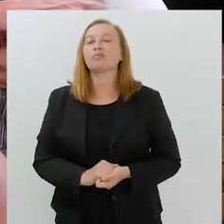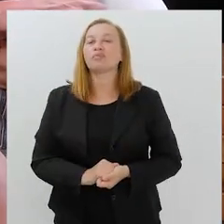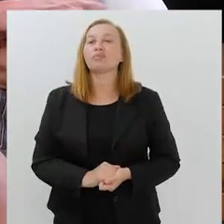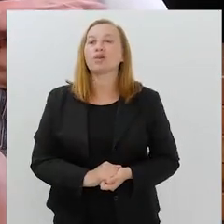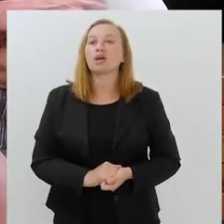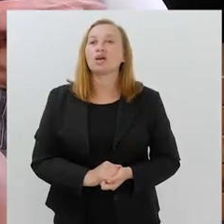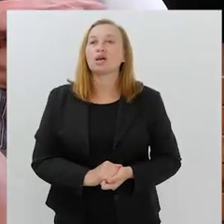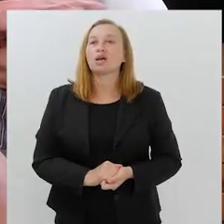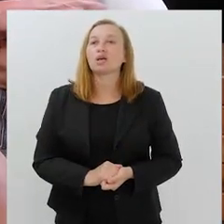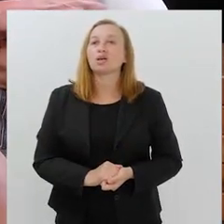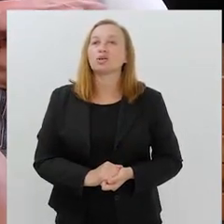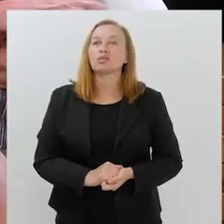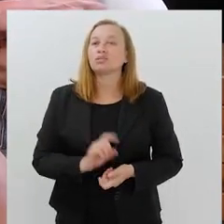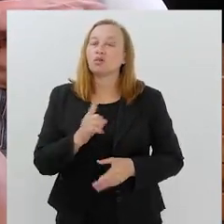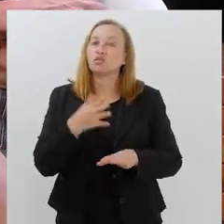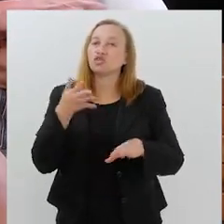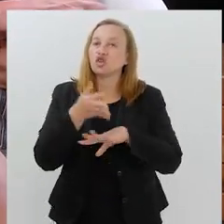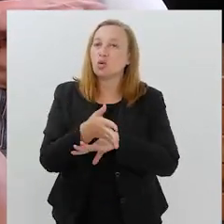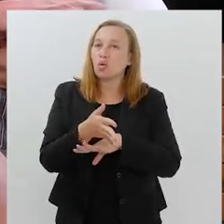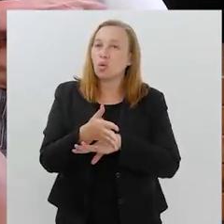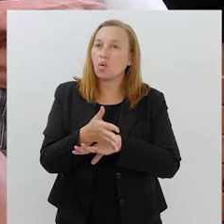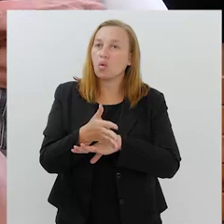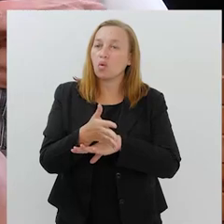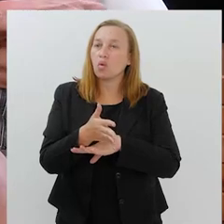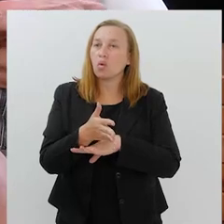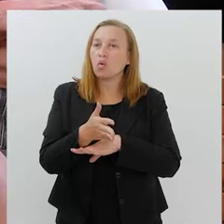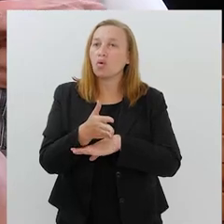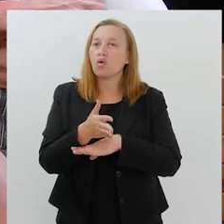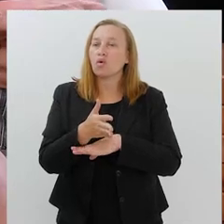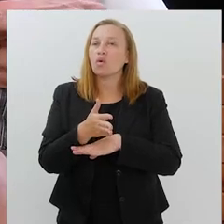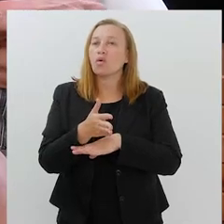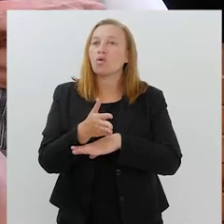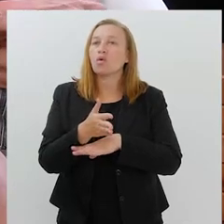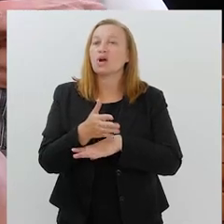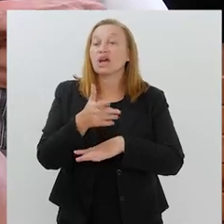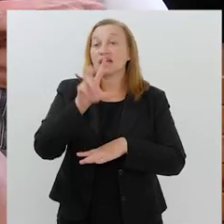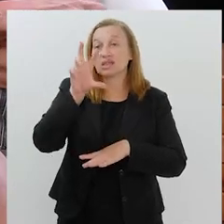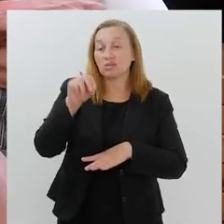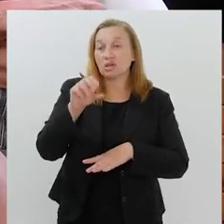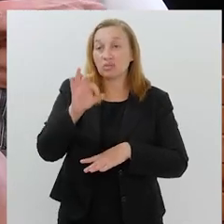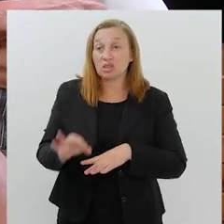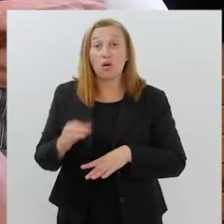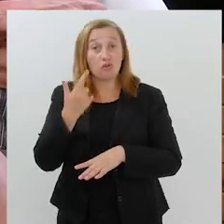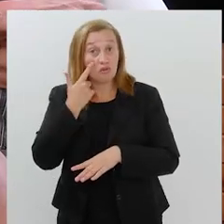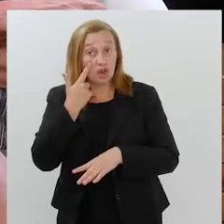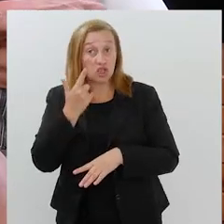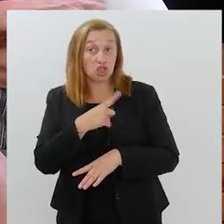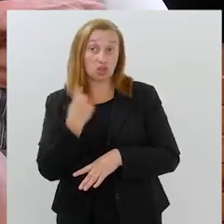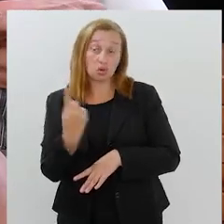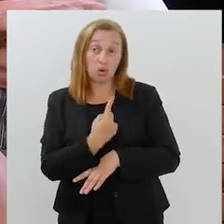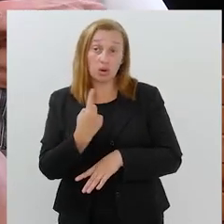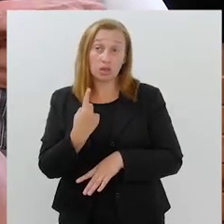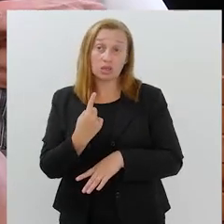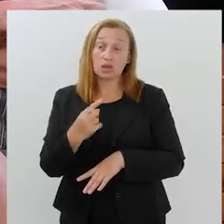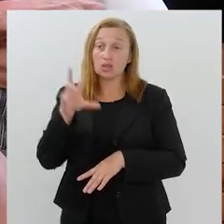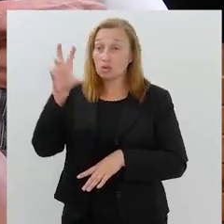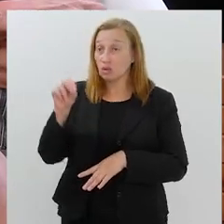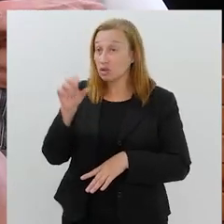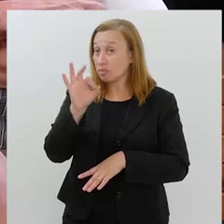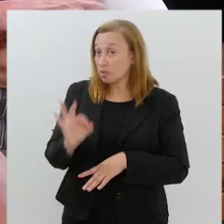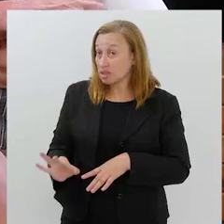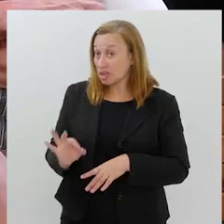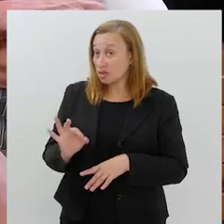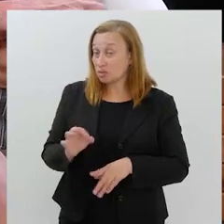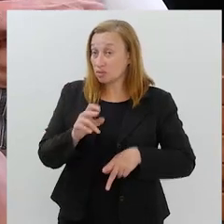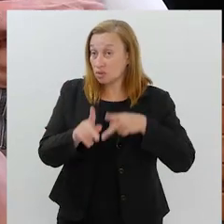política institucional a gente não chegou à meta que é 50% E olha que no Brasil nós somos maioria nós somos 53% da